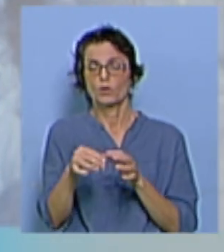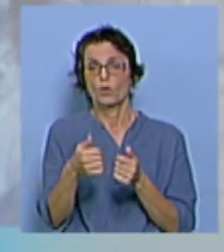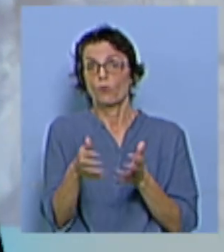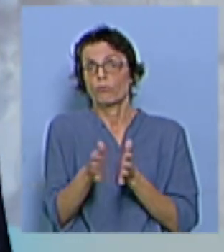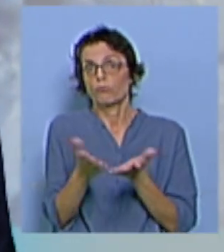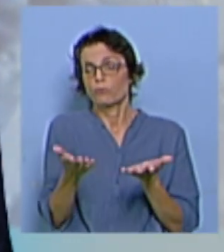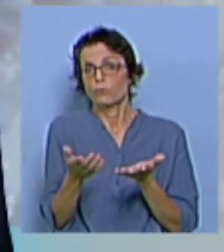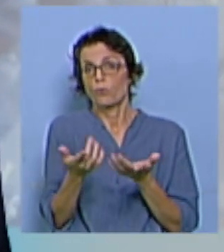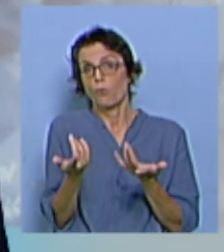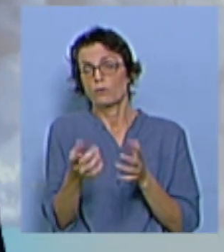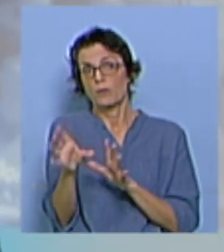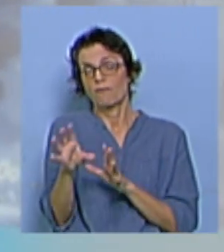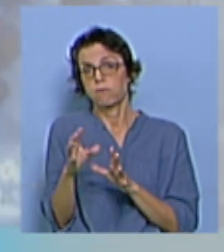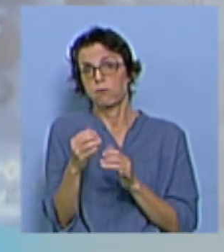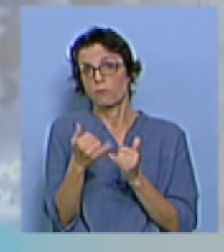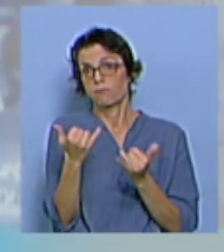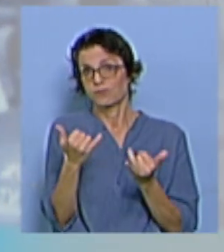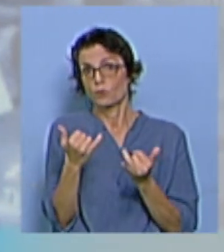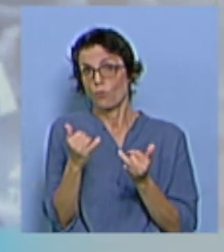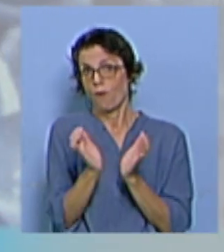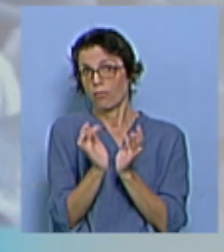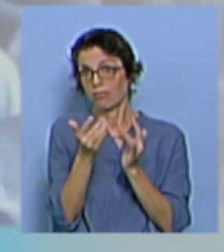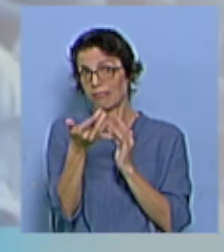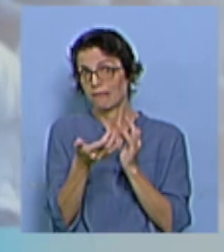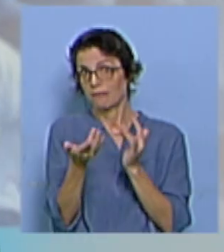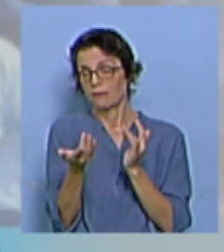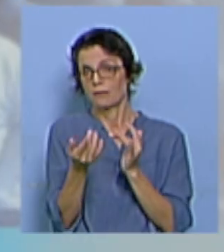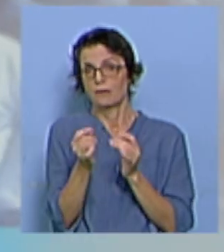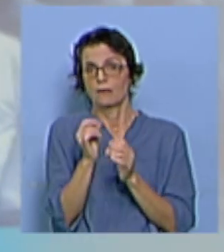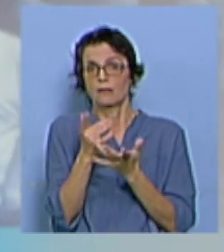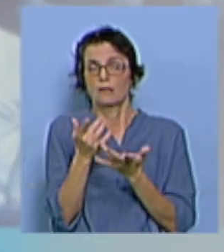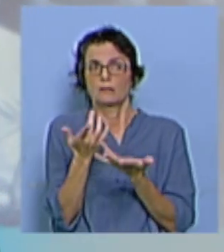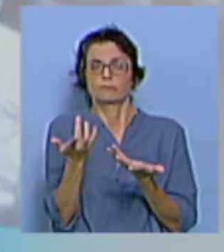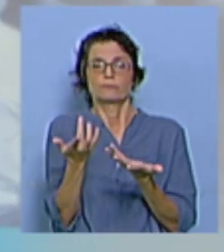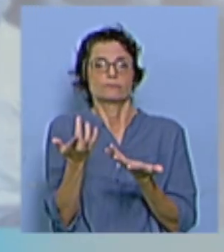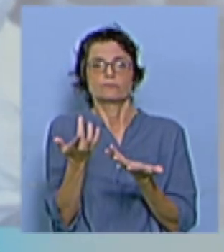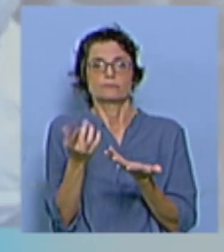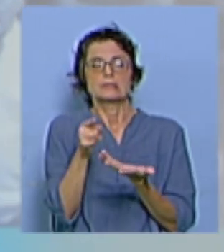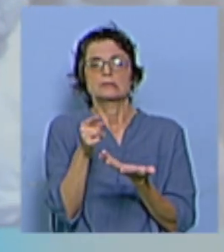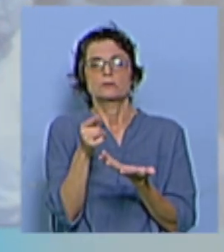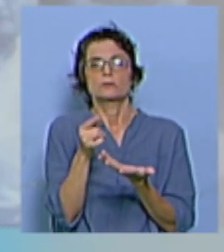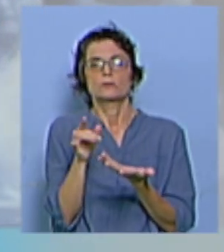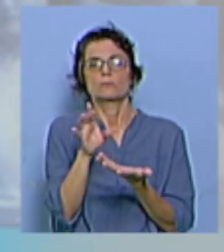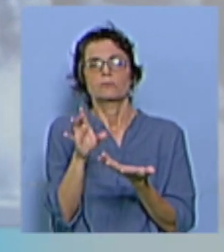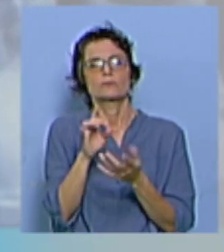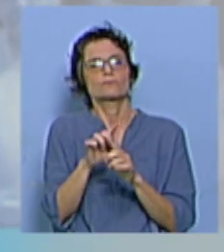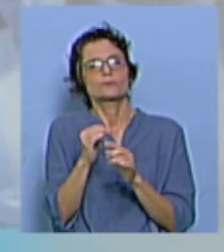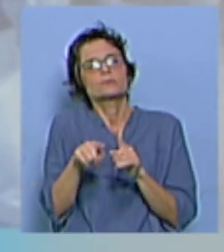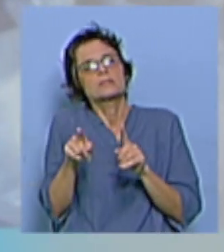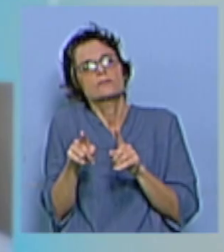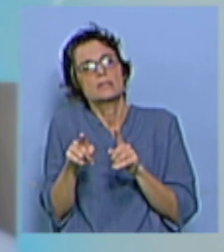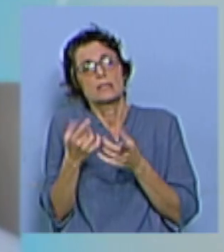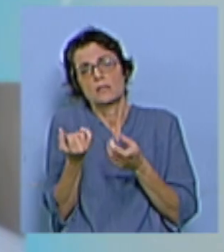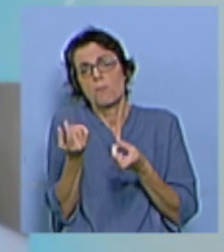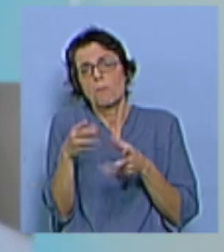onde se faz nesse modelo. Nós, por acaso, temos tido também essa oferta. É diferente, mas é uma maneira de fazer, não é? E setembro, como é